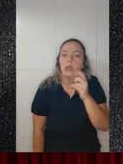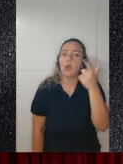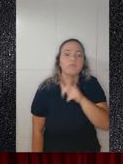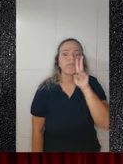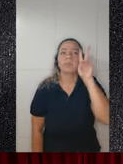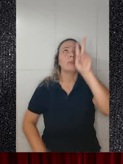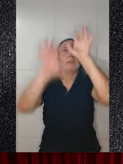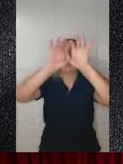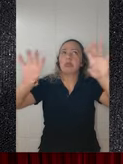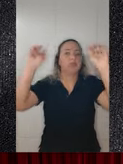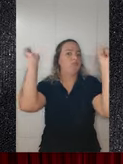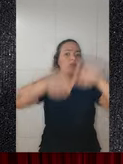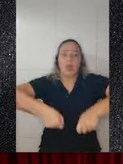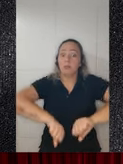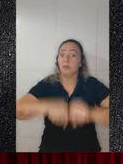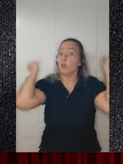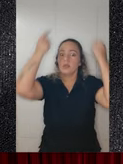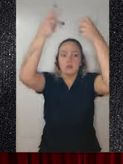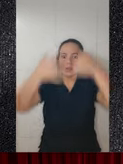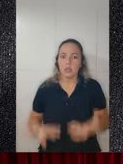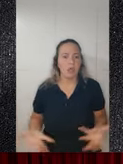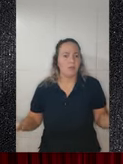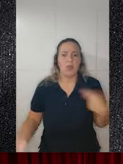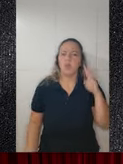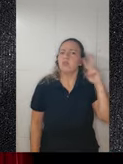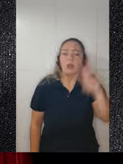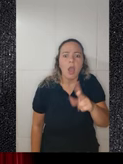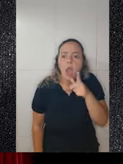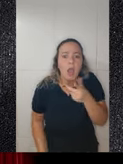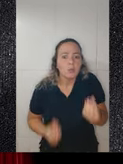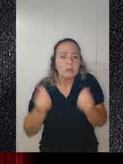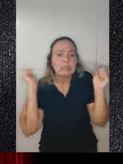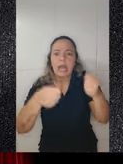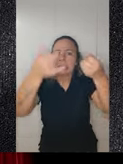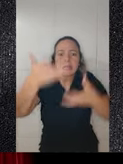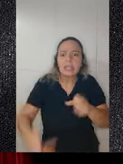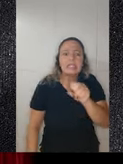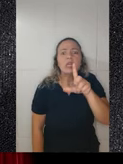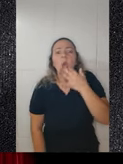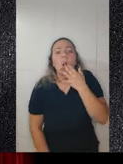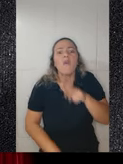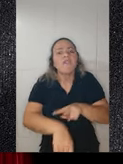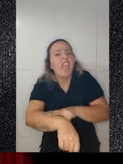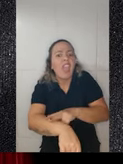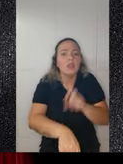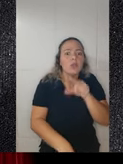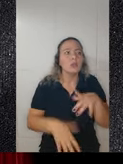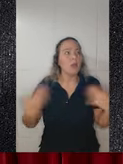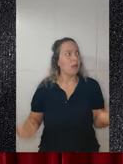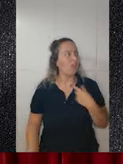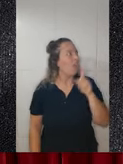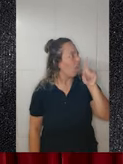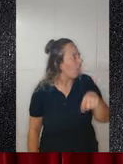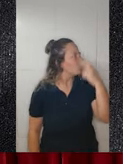nossa, amor, a gente olha pro céu, não tem nem como te descrever. Nossa, eu olho pra água, não consigo dizer se é verde ou se é azul.